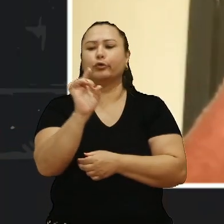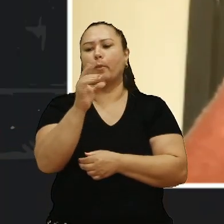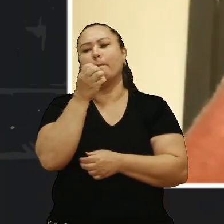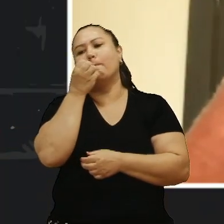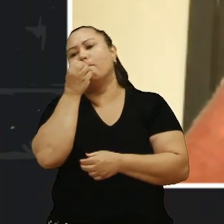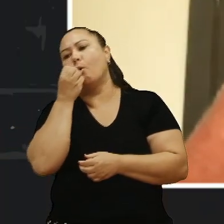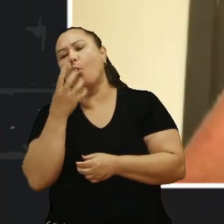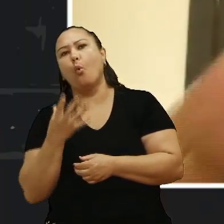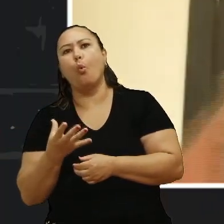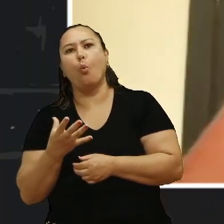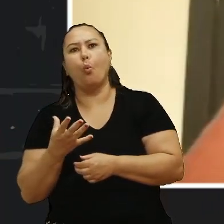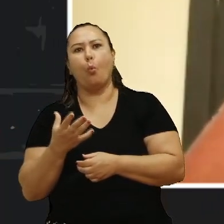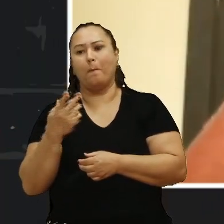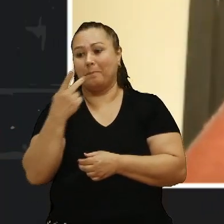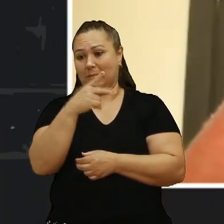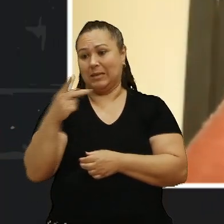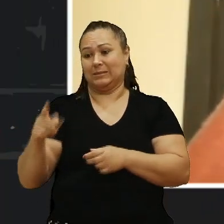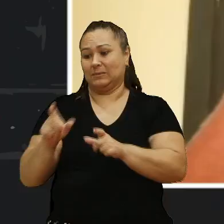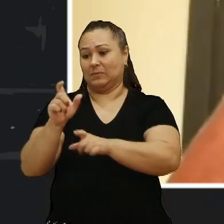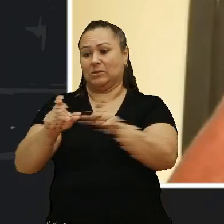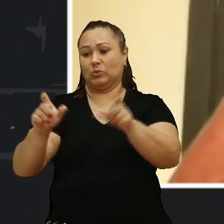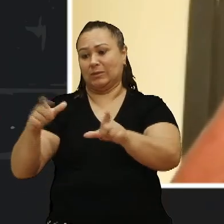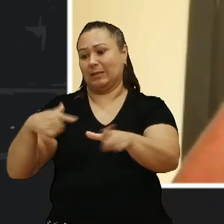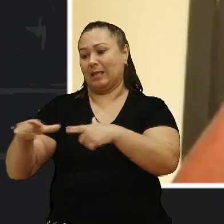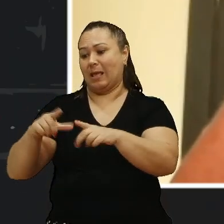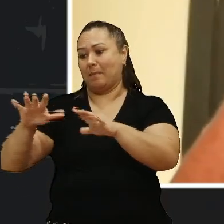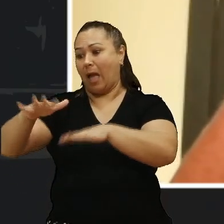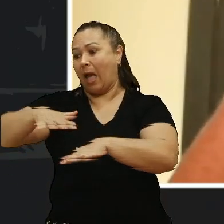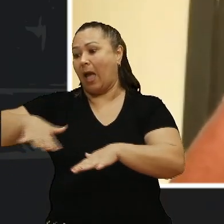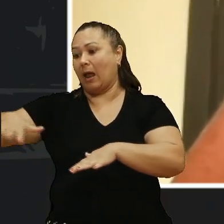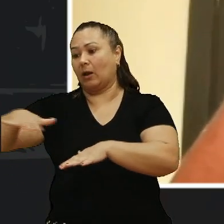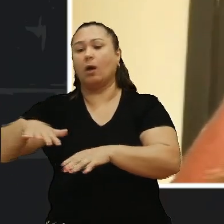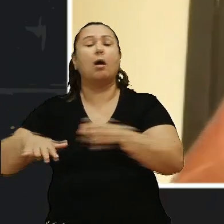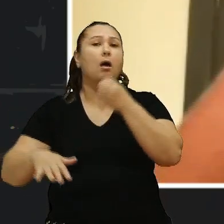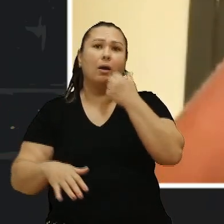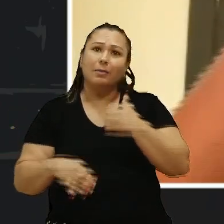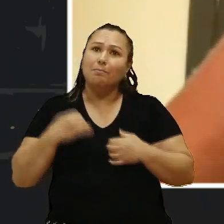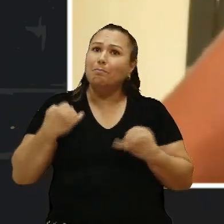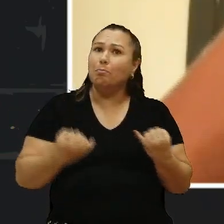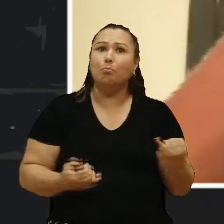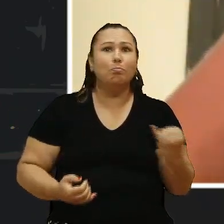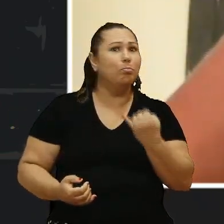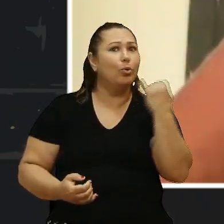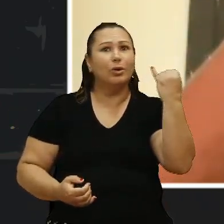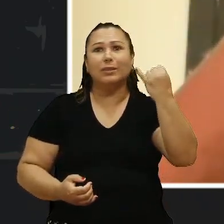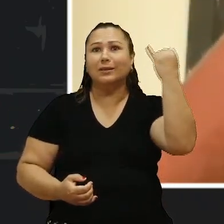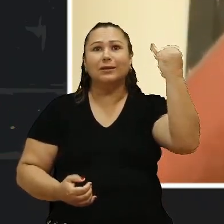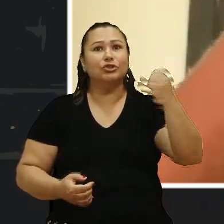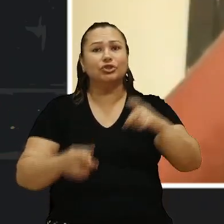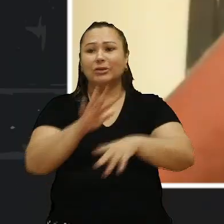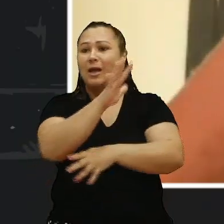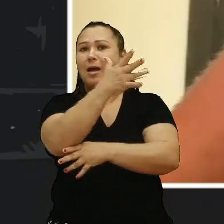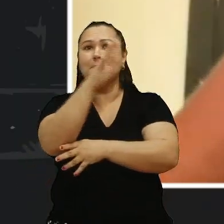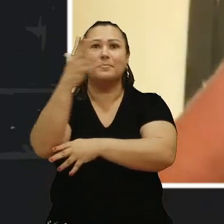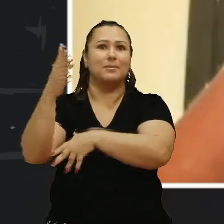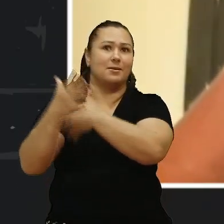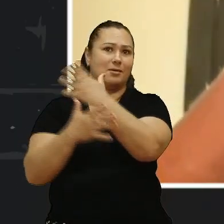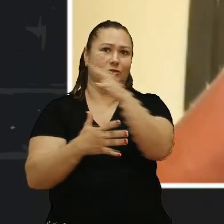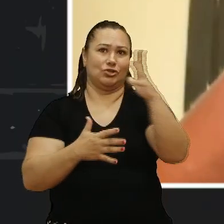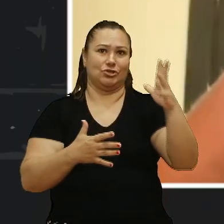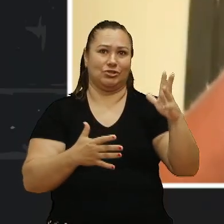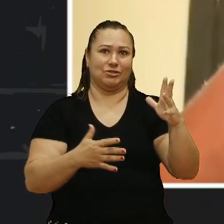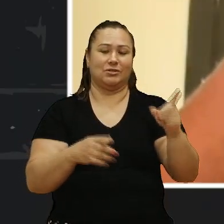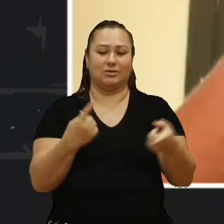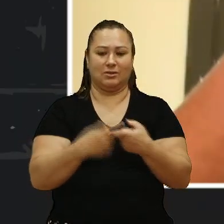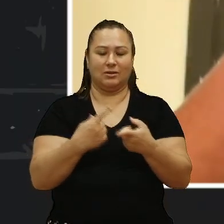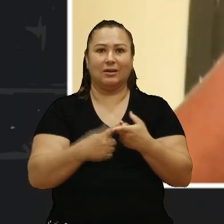boa para as pessoas que trabalham lá. Ela também é necessária para a questão ambiental. Porque quando